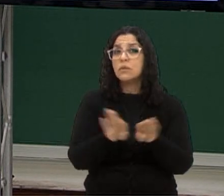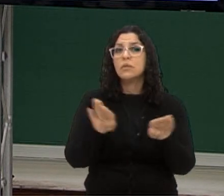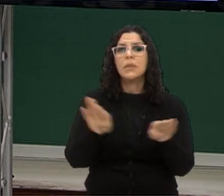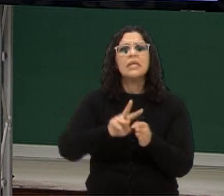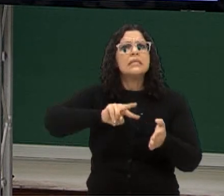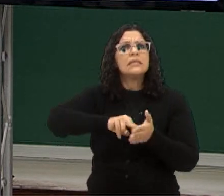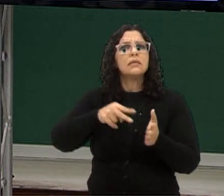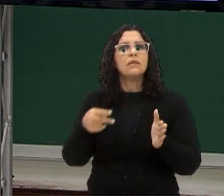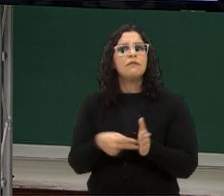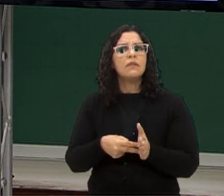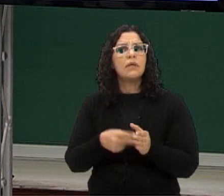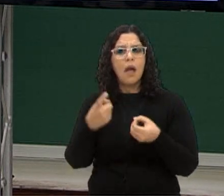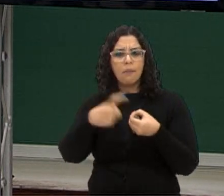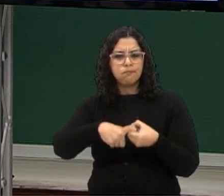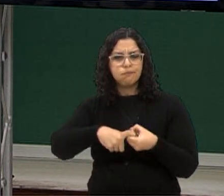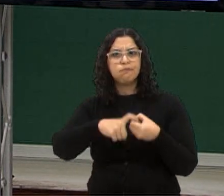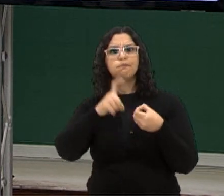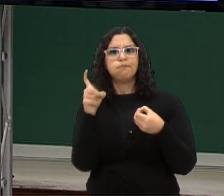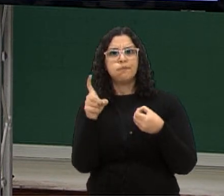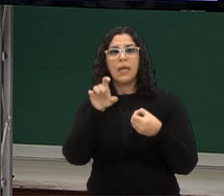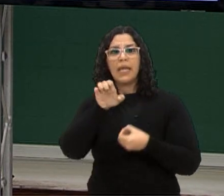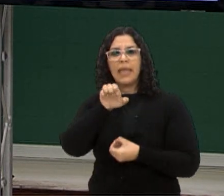torna emancipado, ou seja,